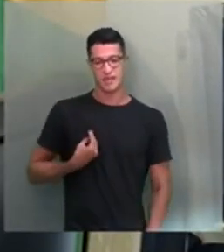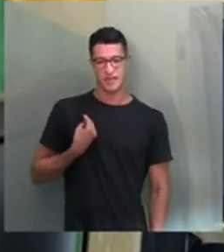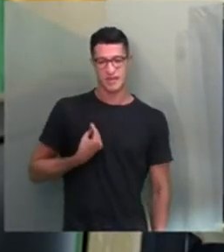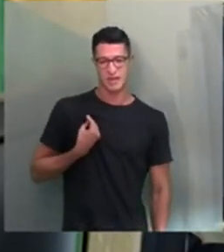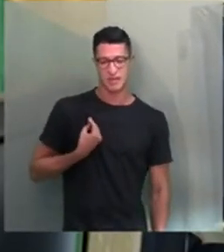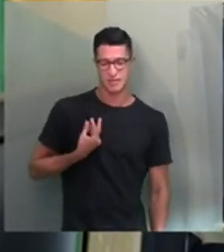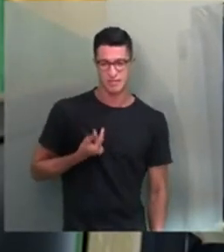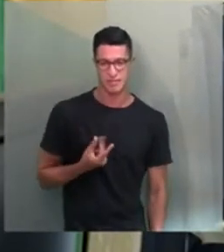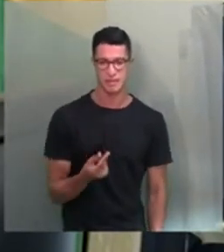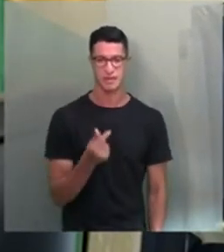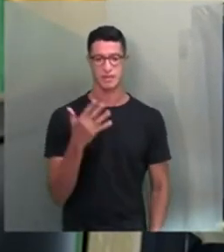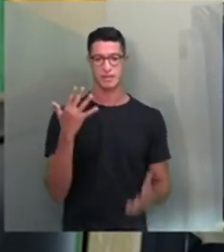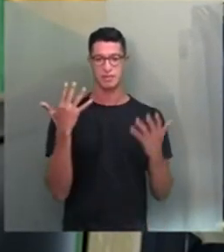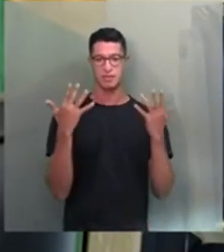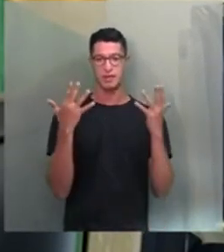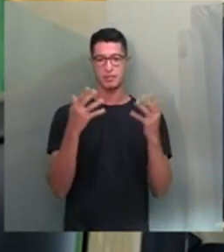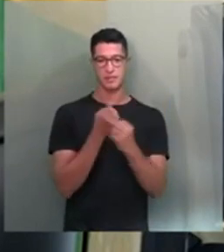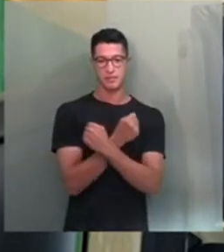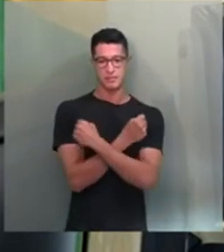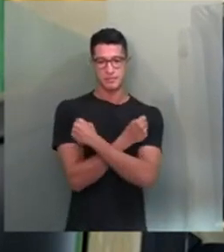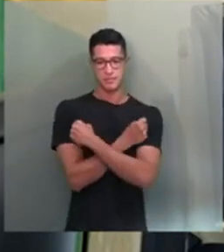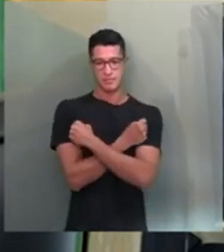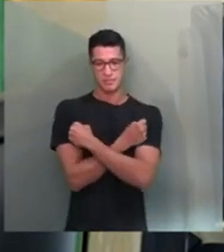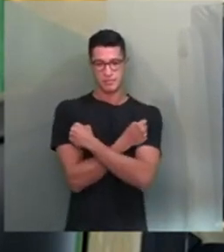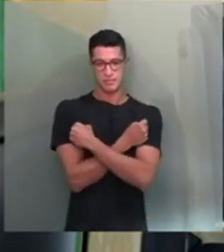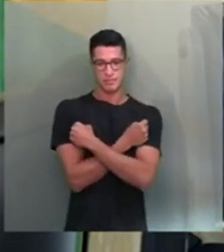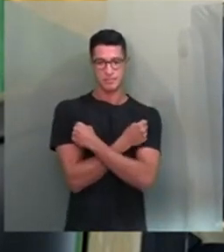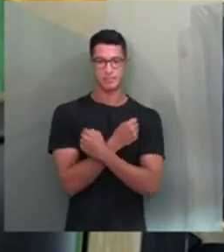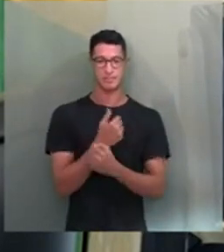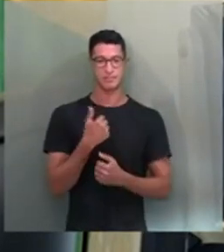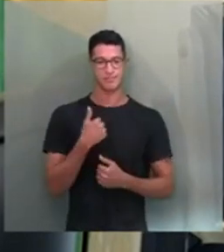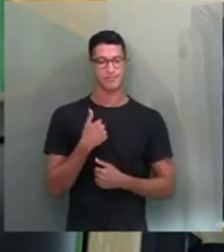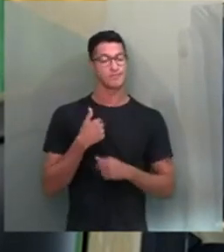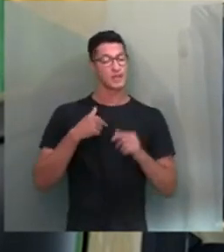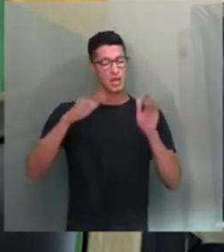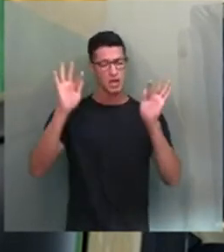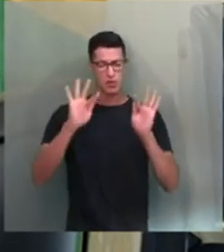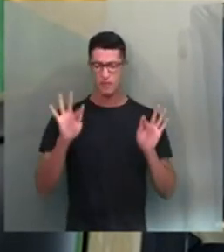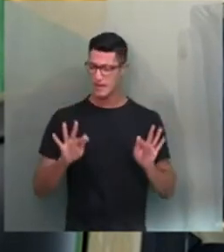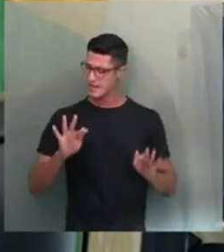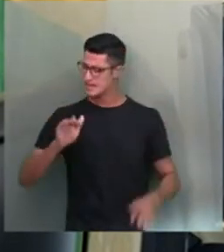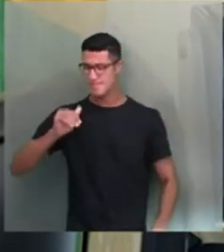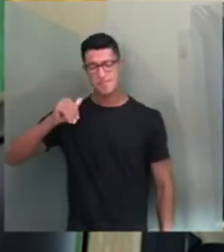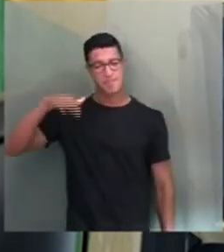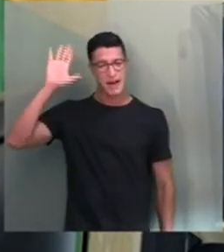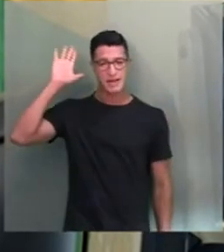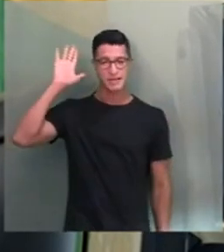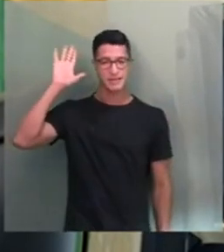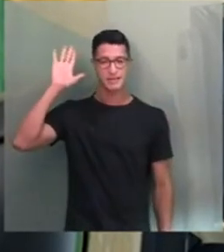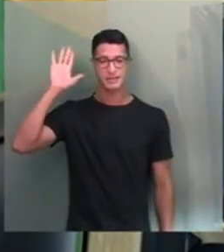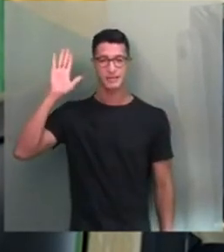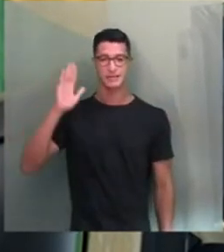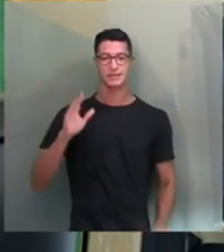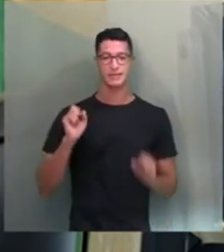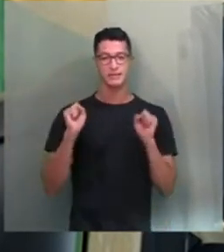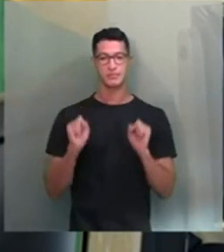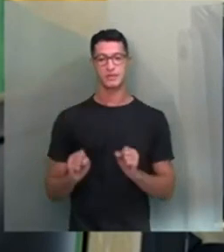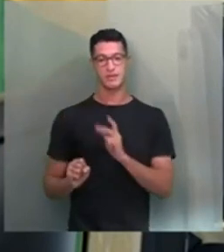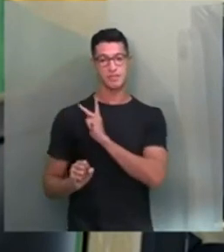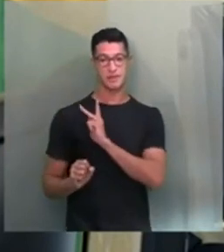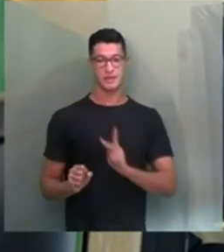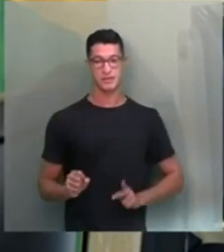pública. Meus parabéns, meu abraço. E eu fico mais feliz ainda, Silvio, de poder presidir essa